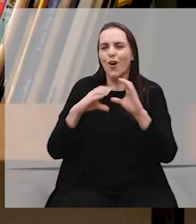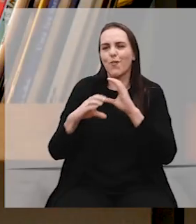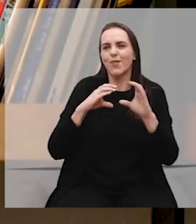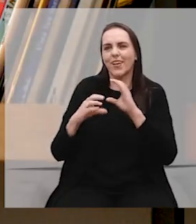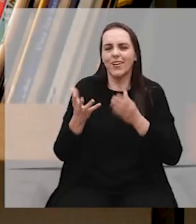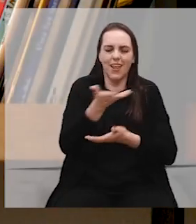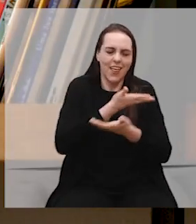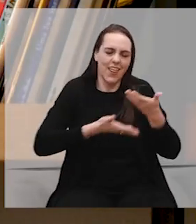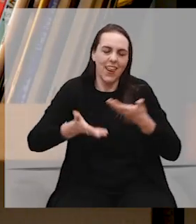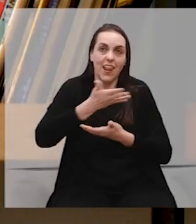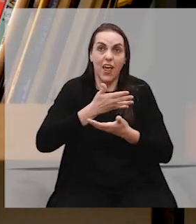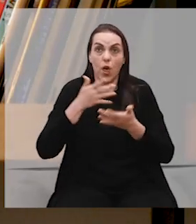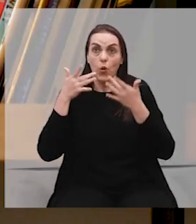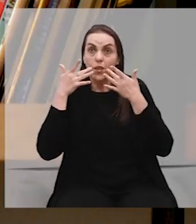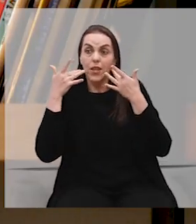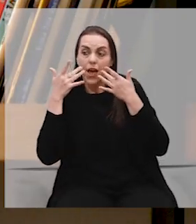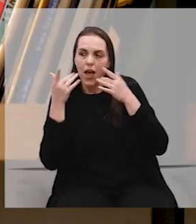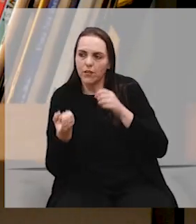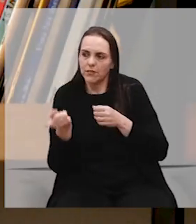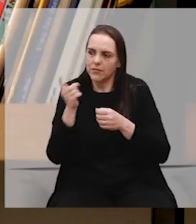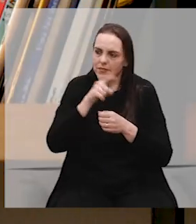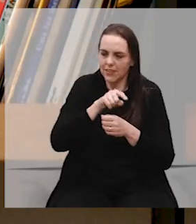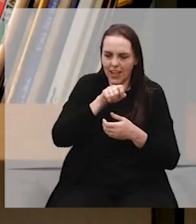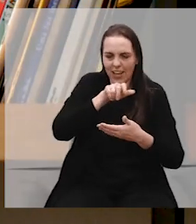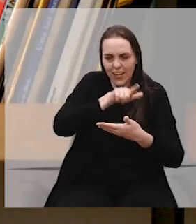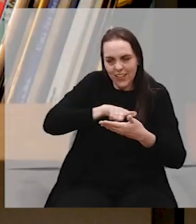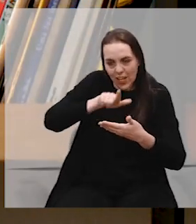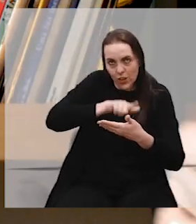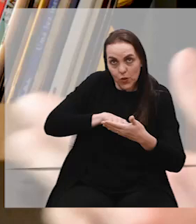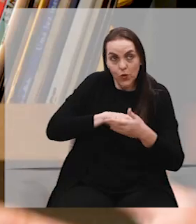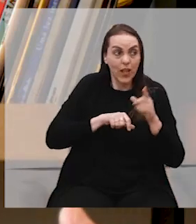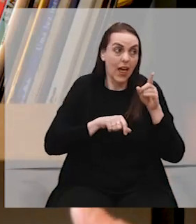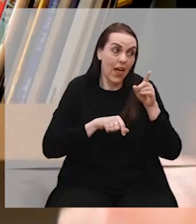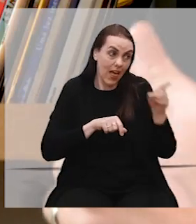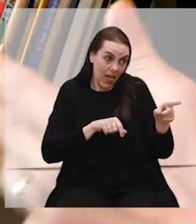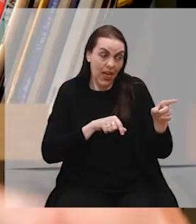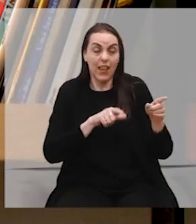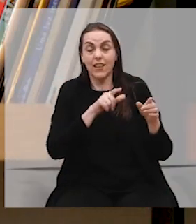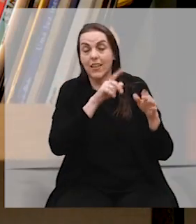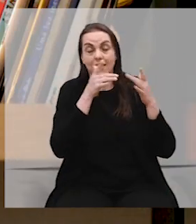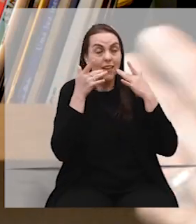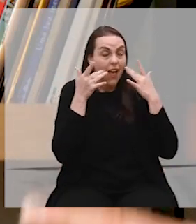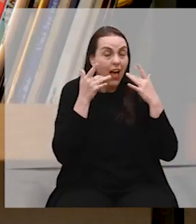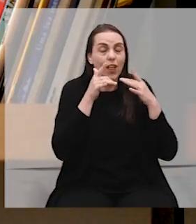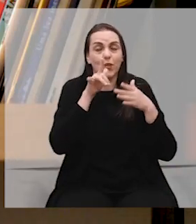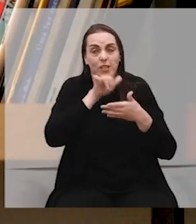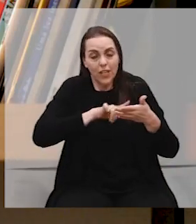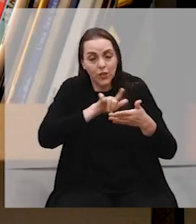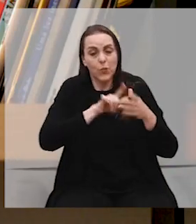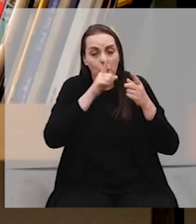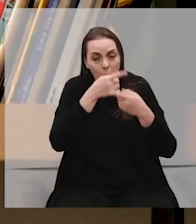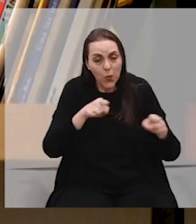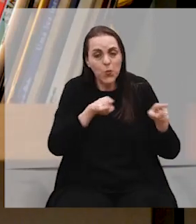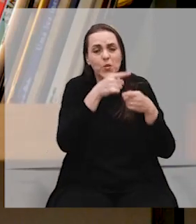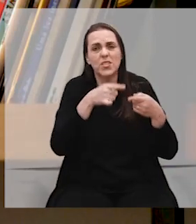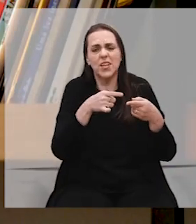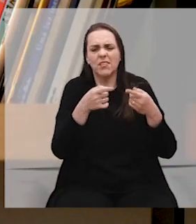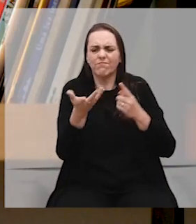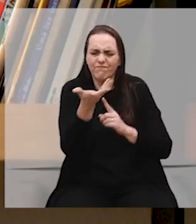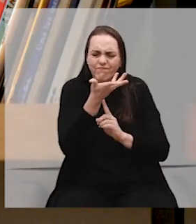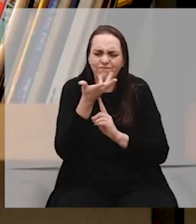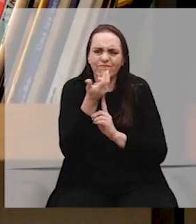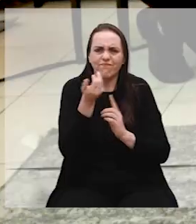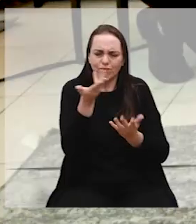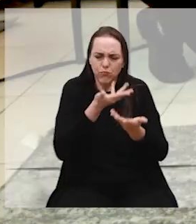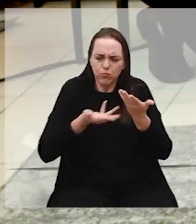venho do teatro, o teatro que me levou para a literatura, o Roger tem teatro, literatura, música. Então, assim,